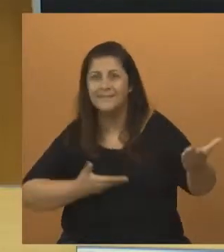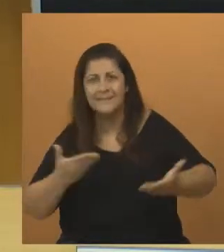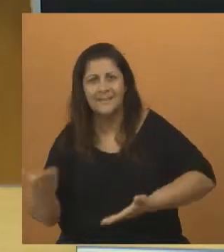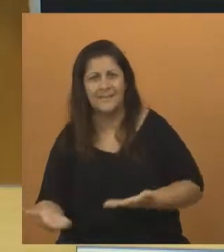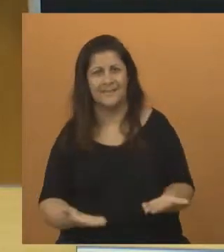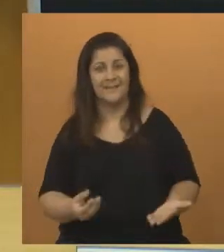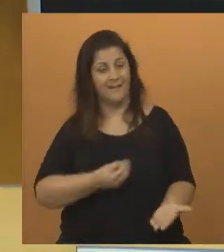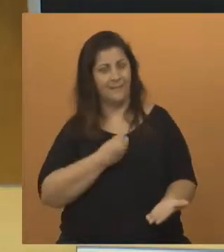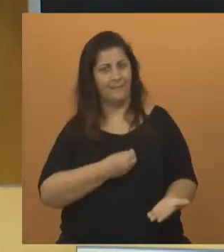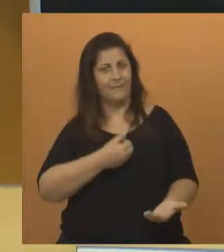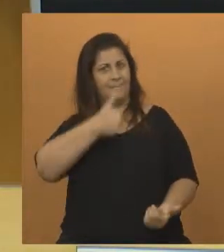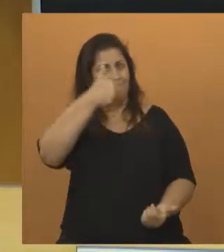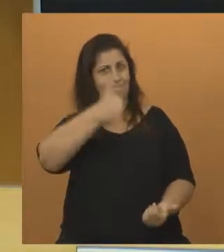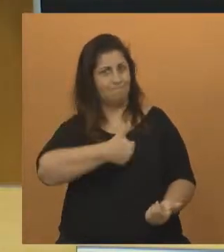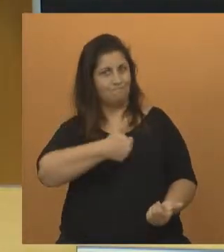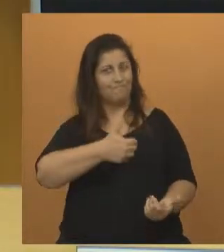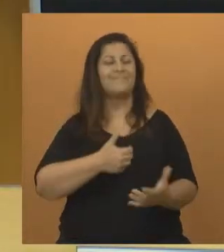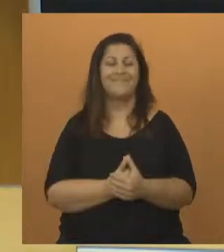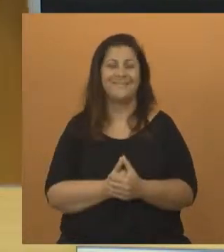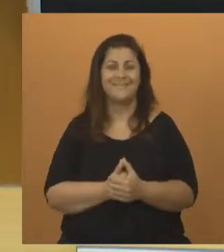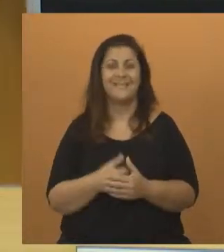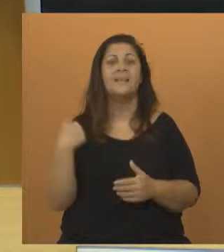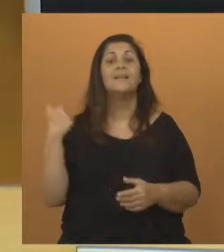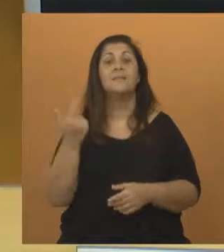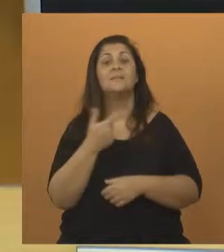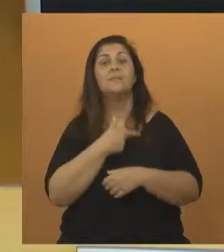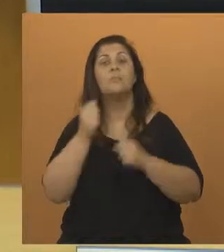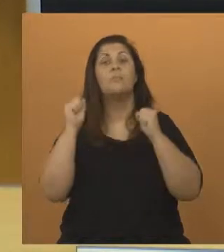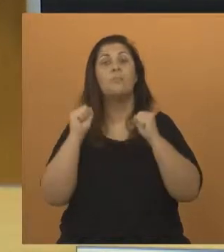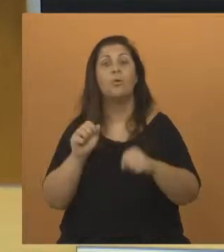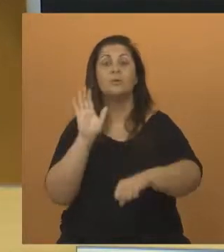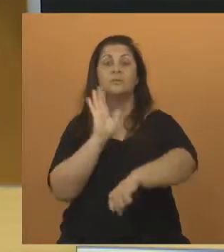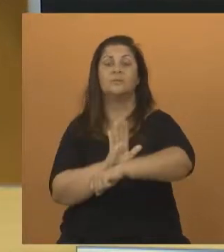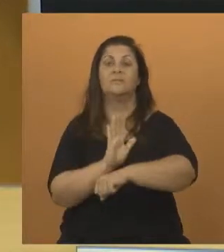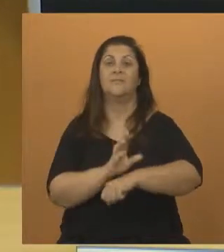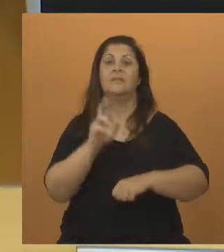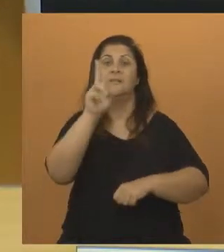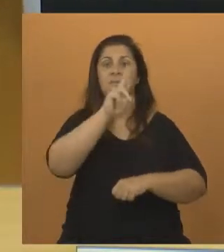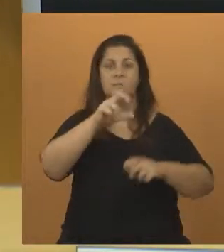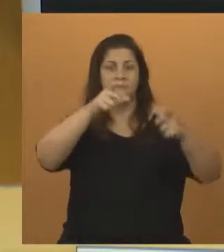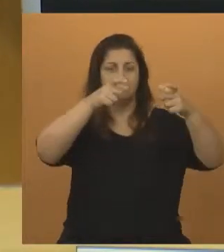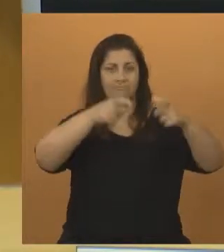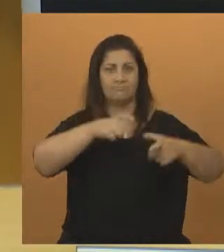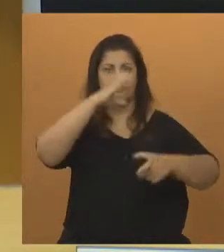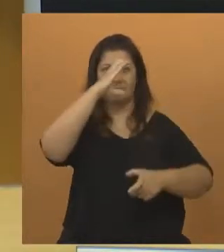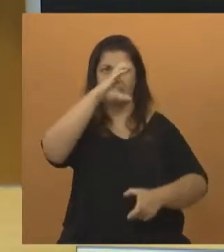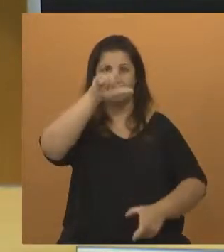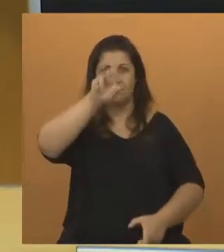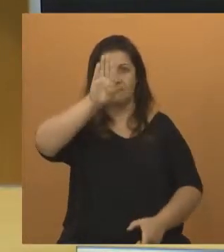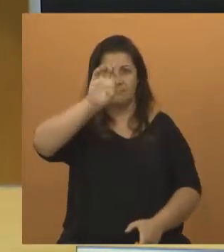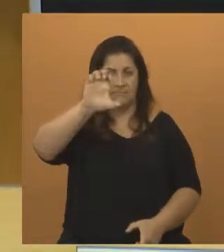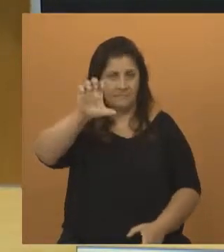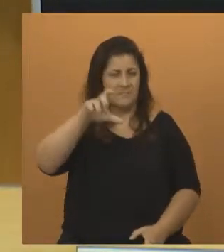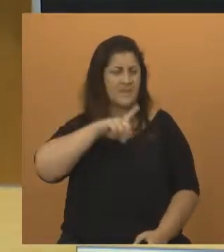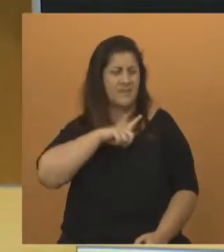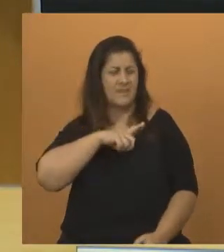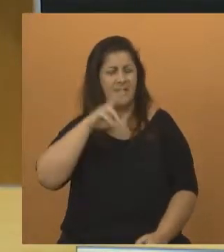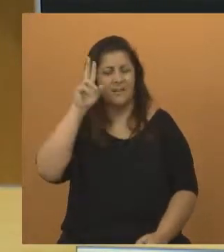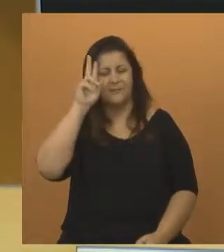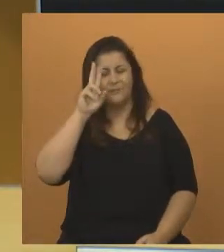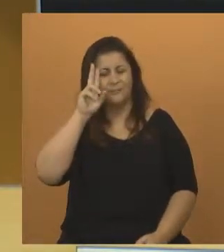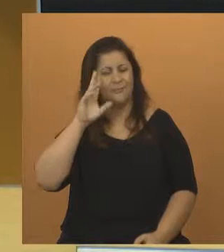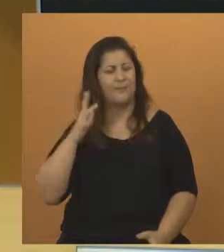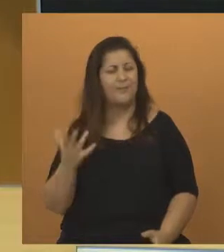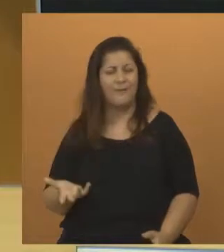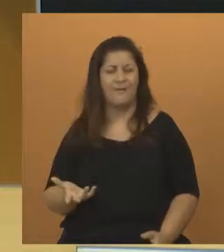qualidade de vida, que a gente vai poder propiciar utilizando esse espaço dos clubes de Jacareí que tem história.